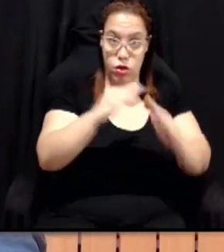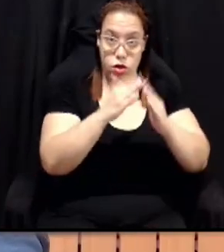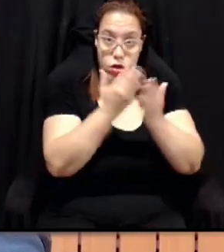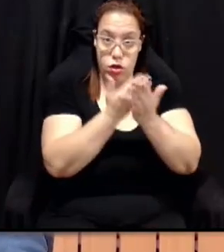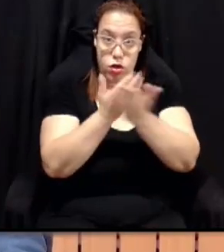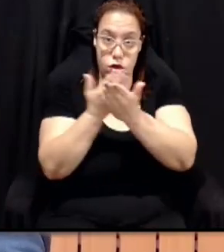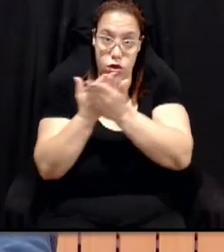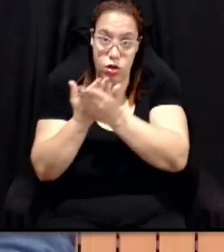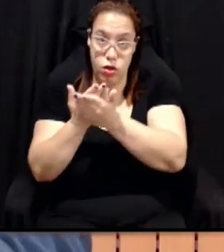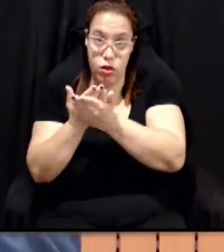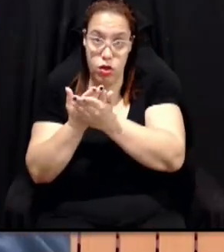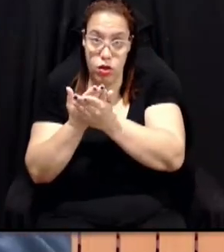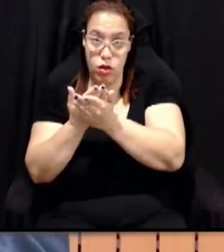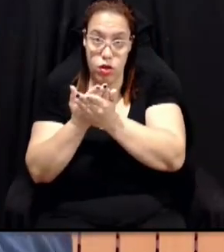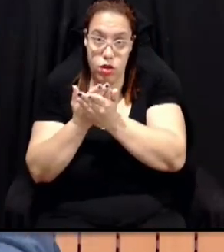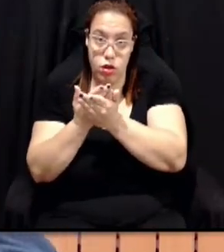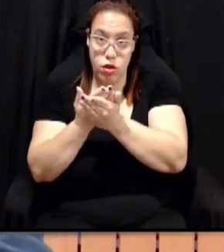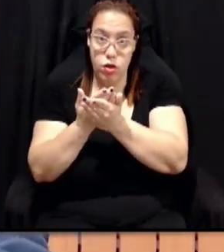216 unidades escolares,